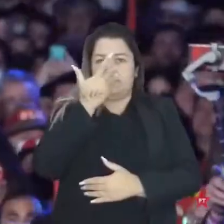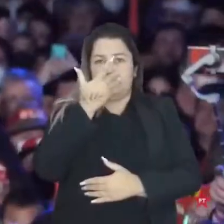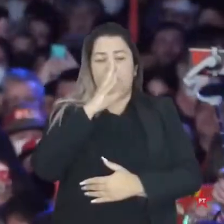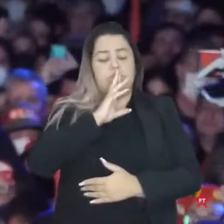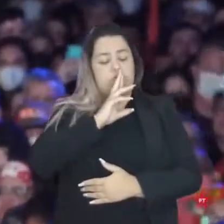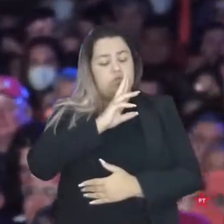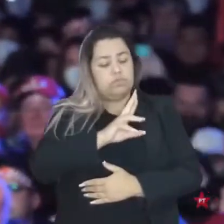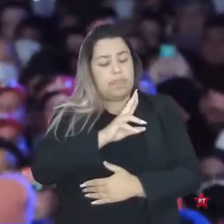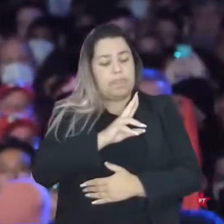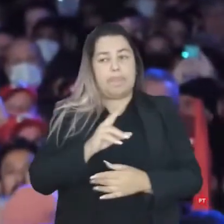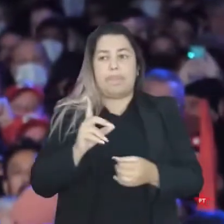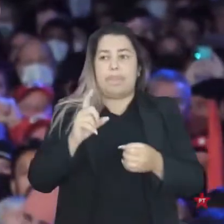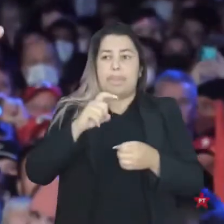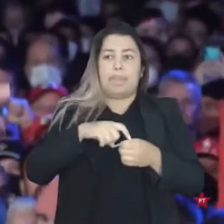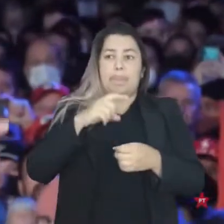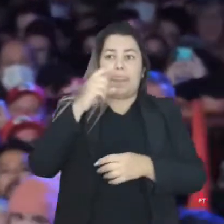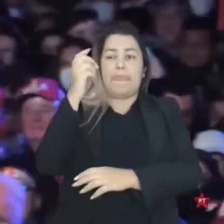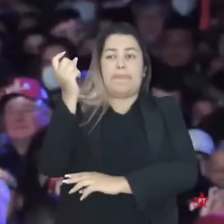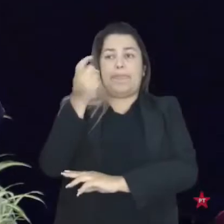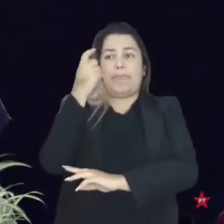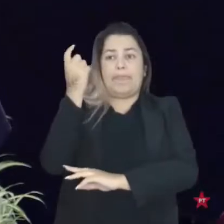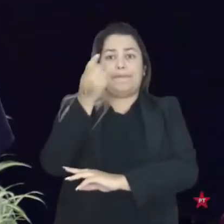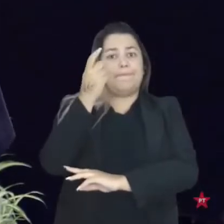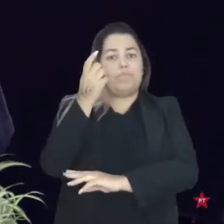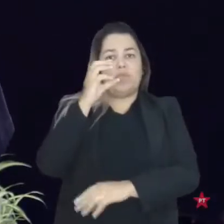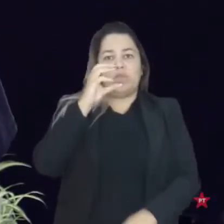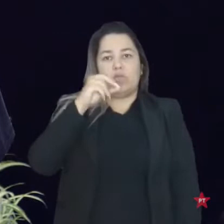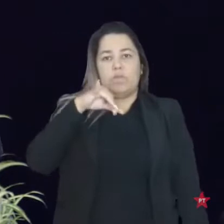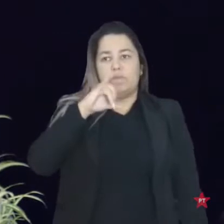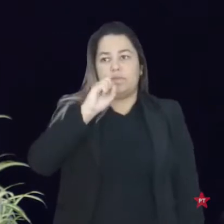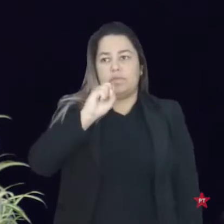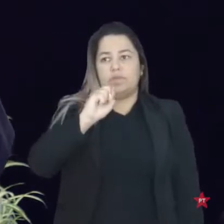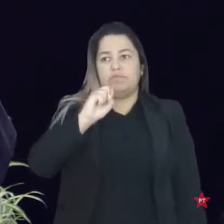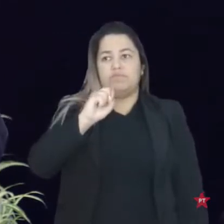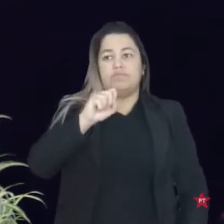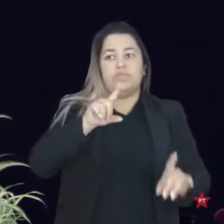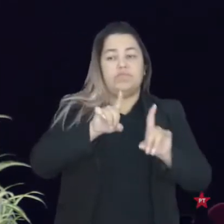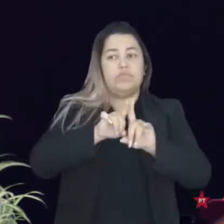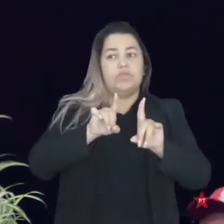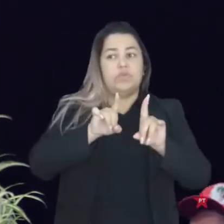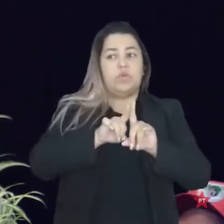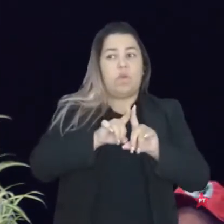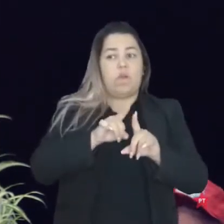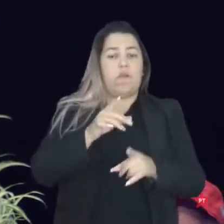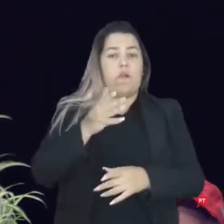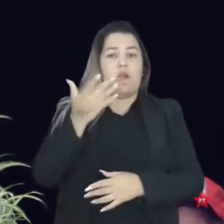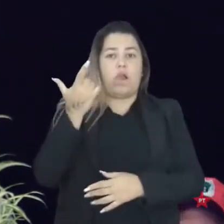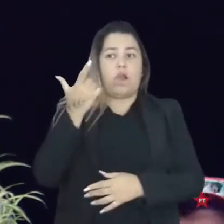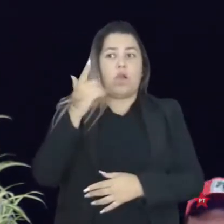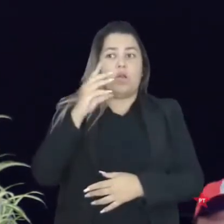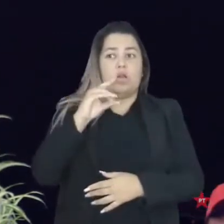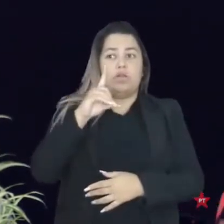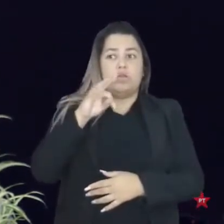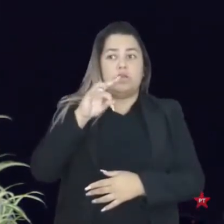Sul e fazer um comício e não estar do nosso lado aqui o candidato, a candidata a governador, o candidato,